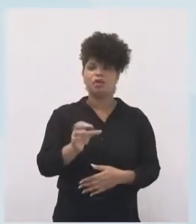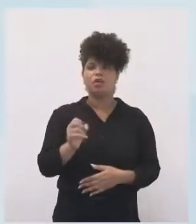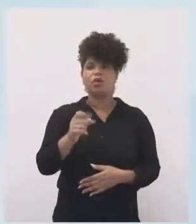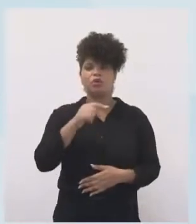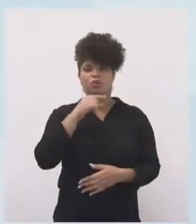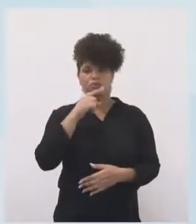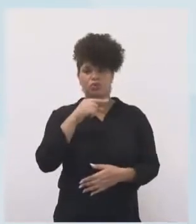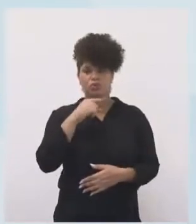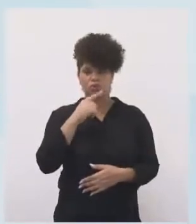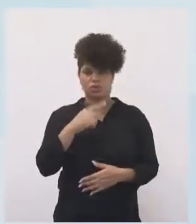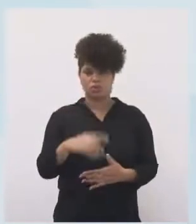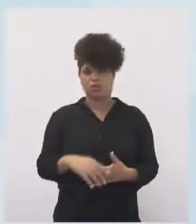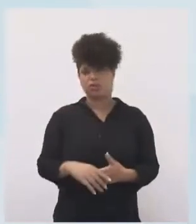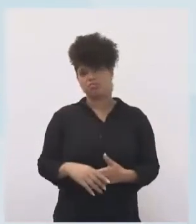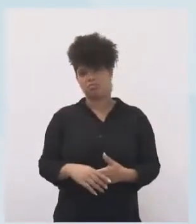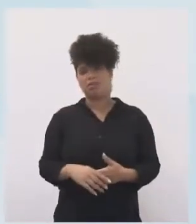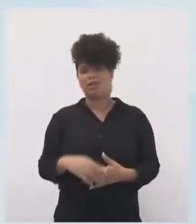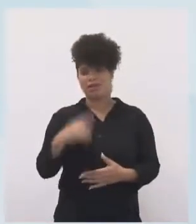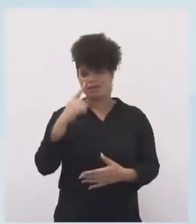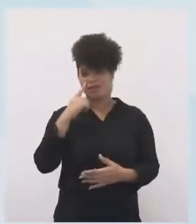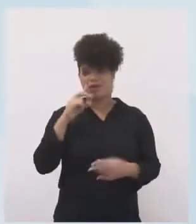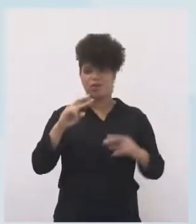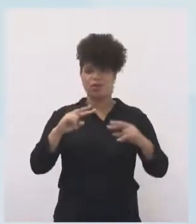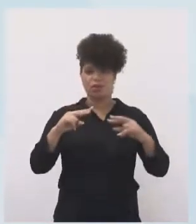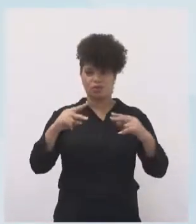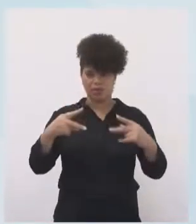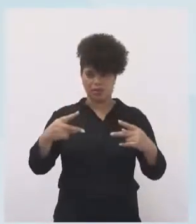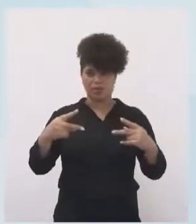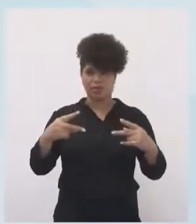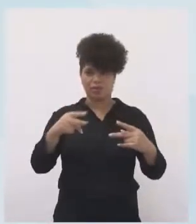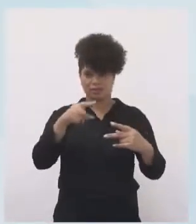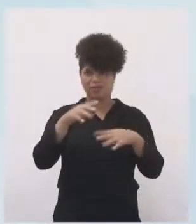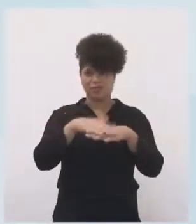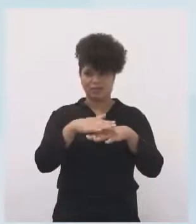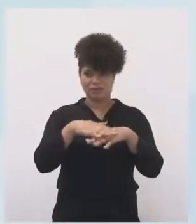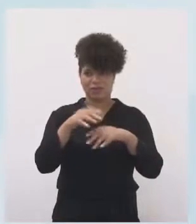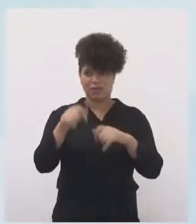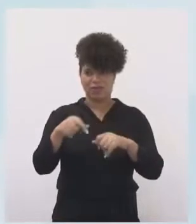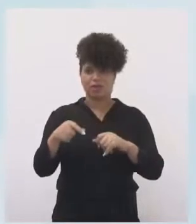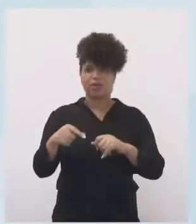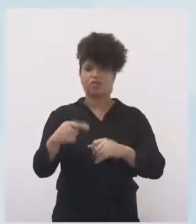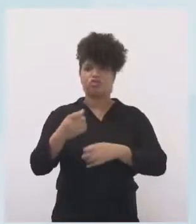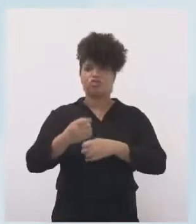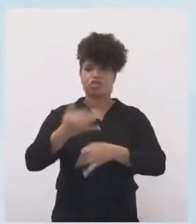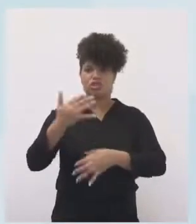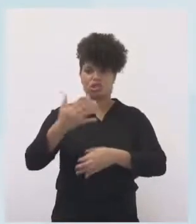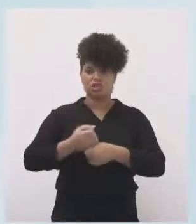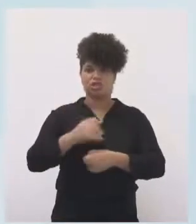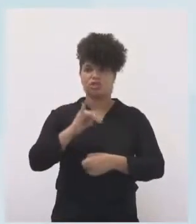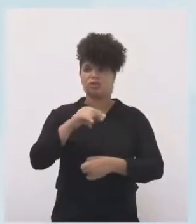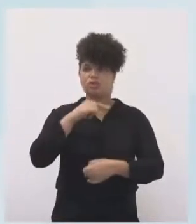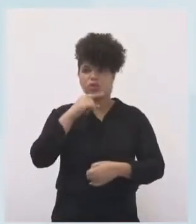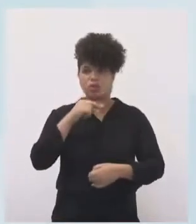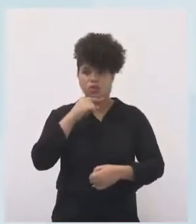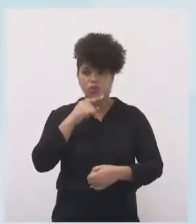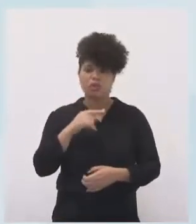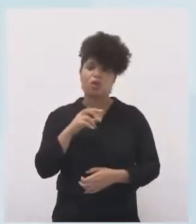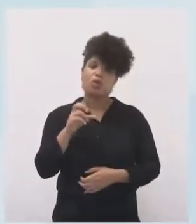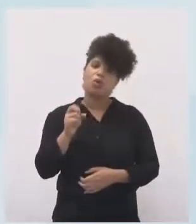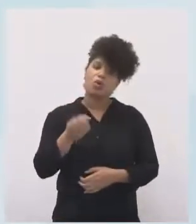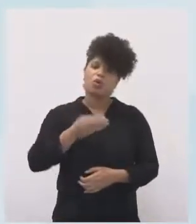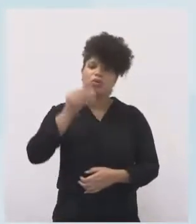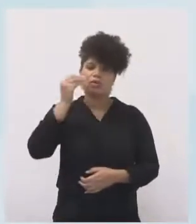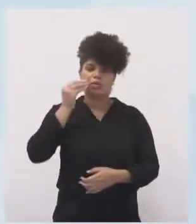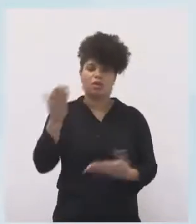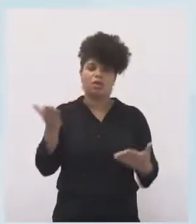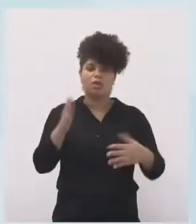certo, tá? O link vai estar no chat, então quem ainda não conseguiu ou quem quer tentar